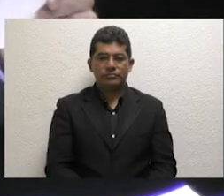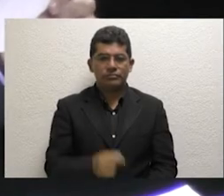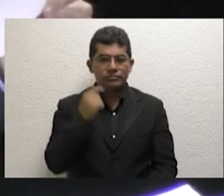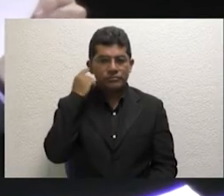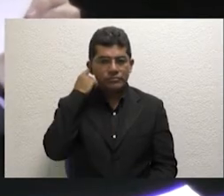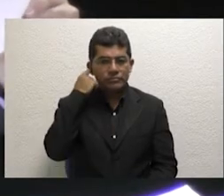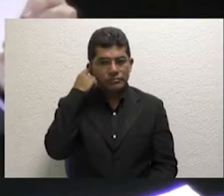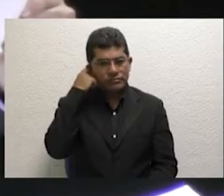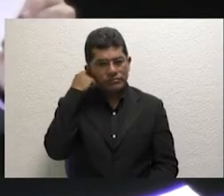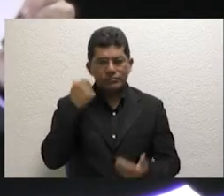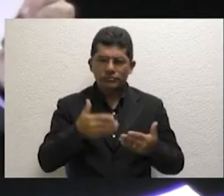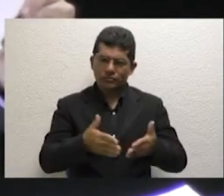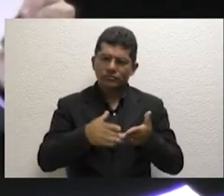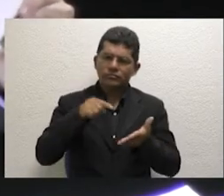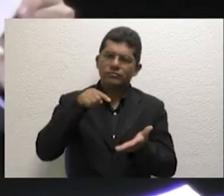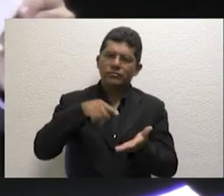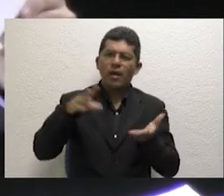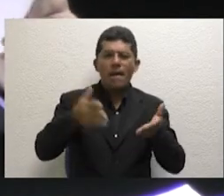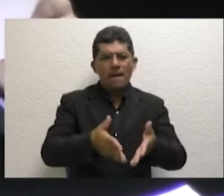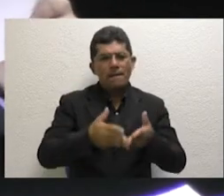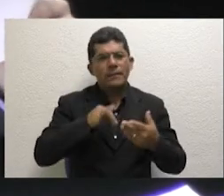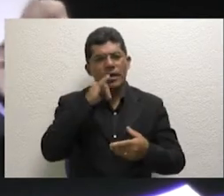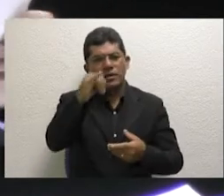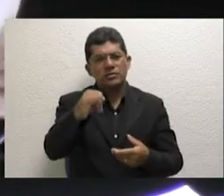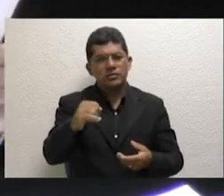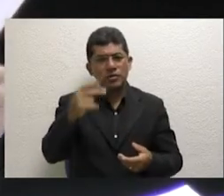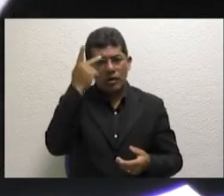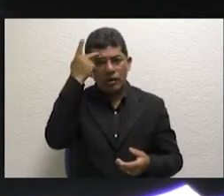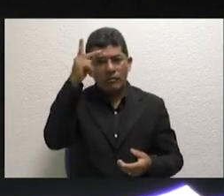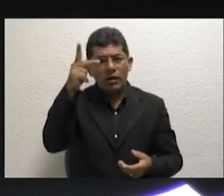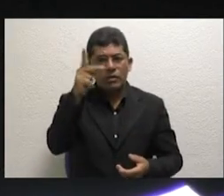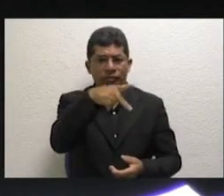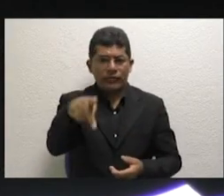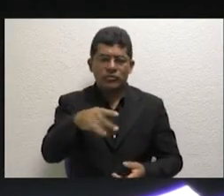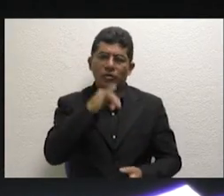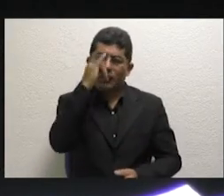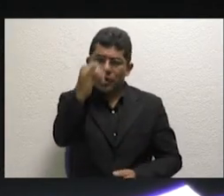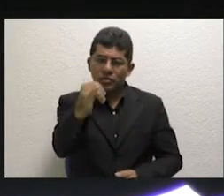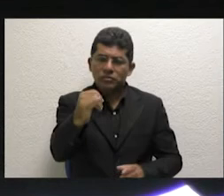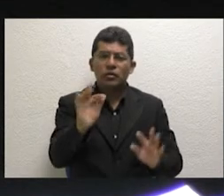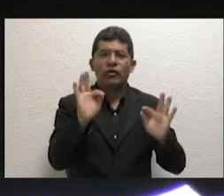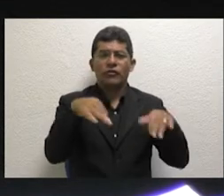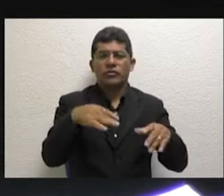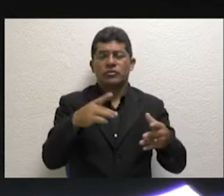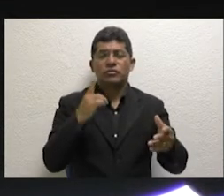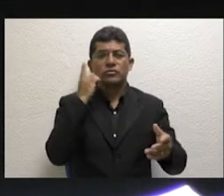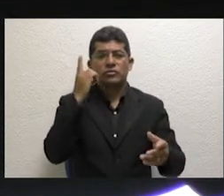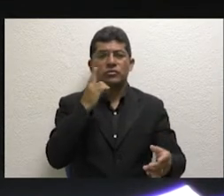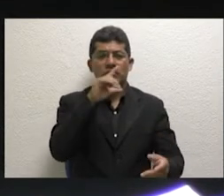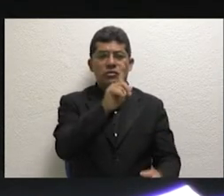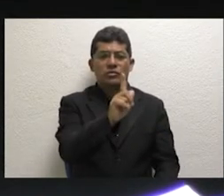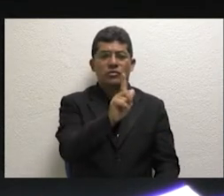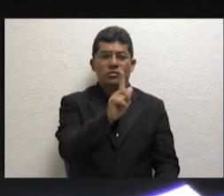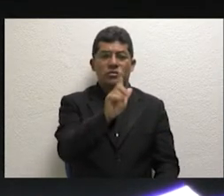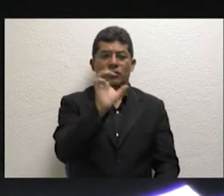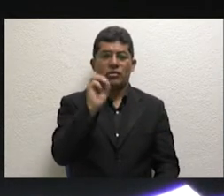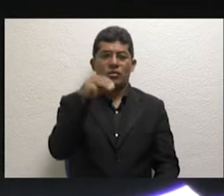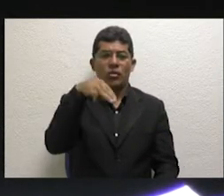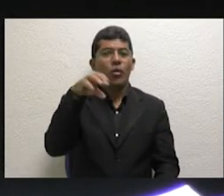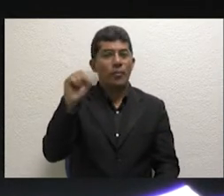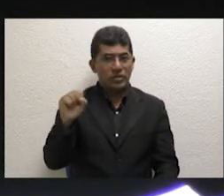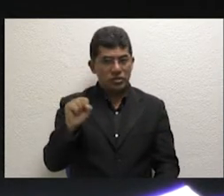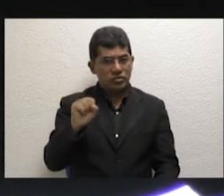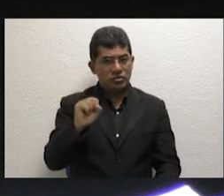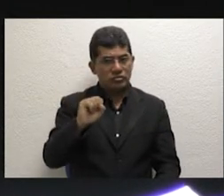senhores peço apenas que a gente possa ouvir a finalização do deputado doutor gomes e